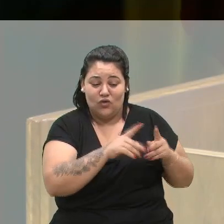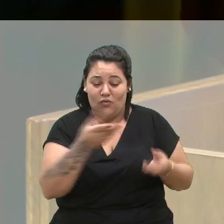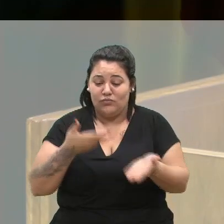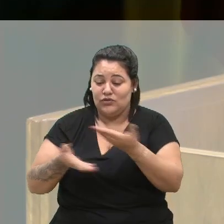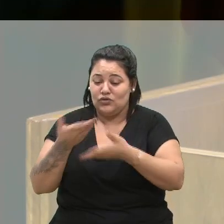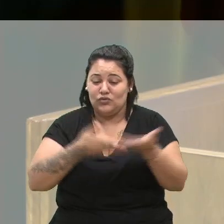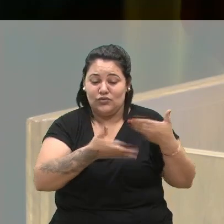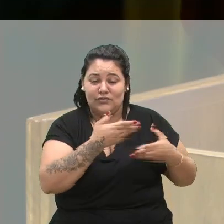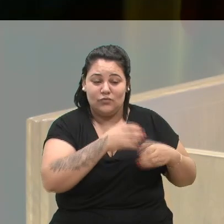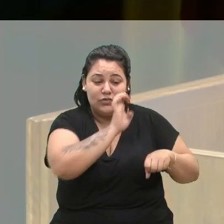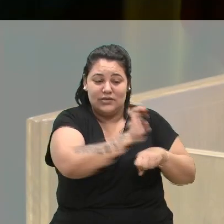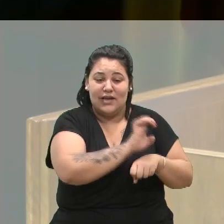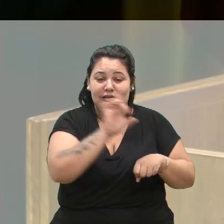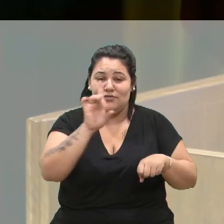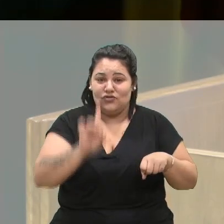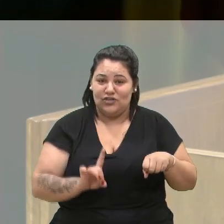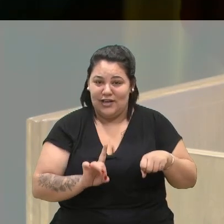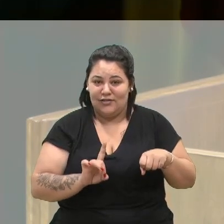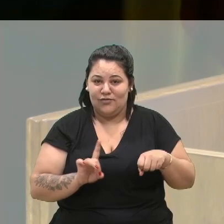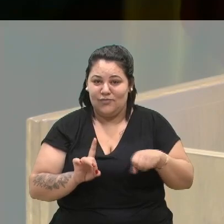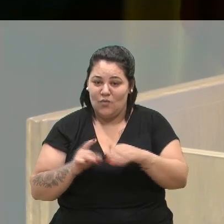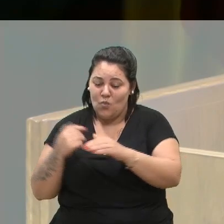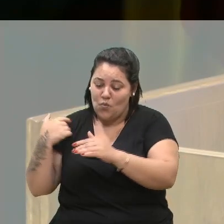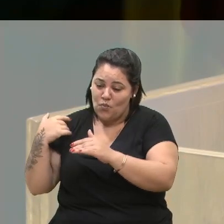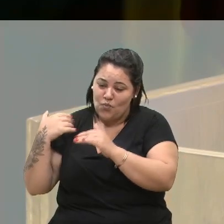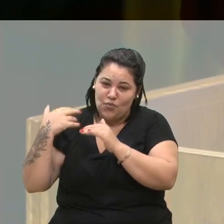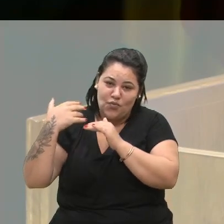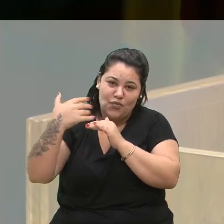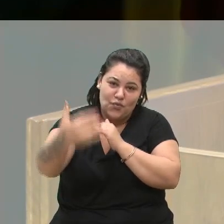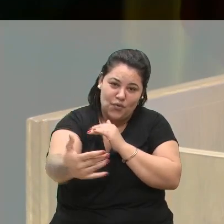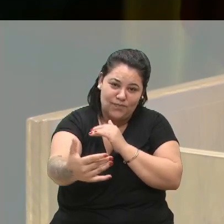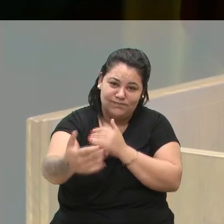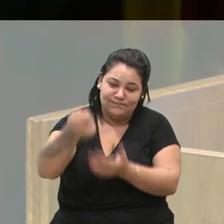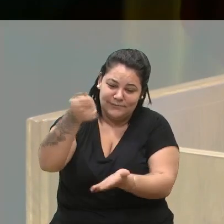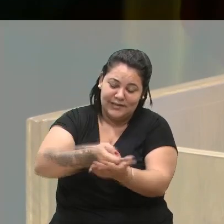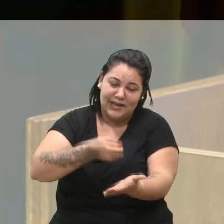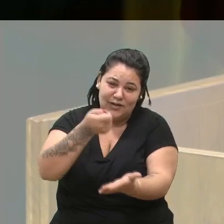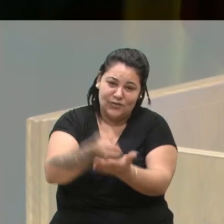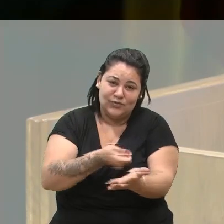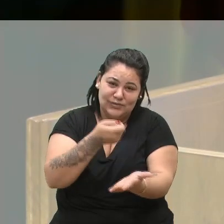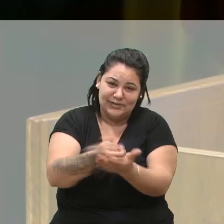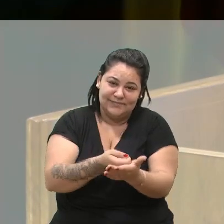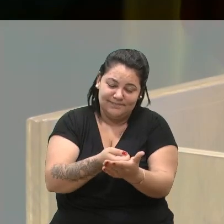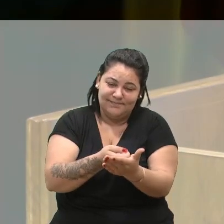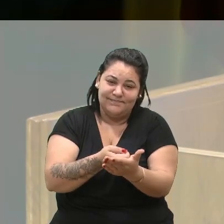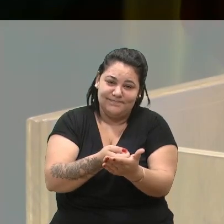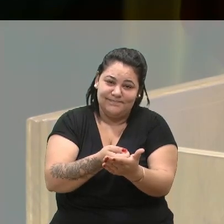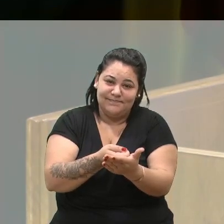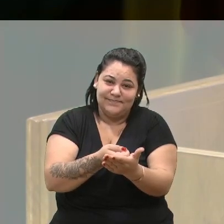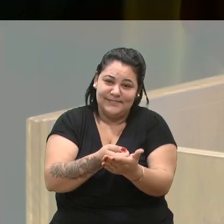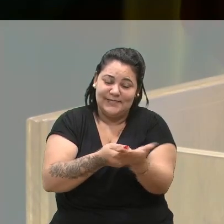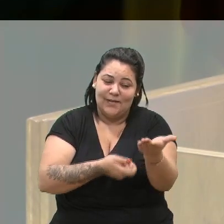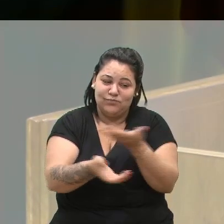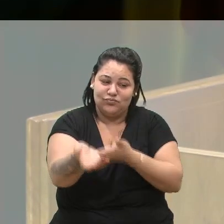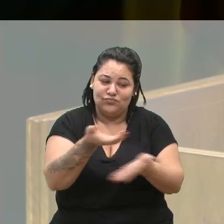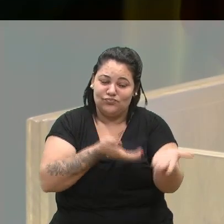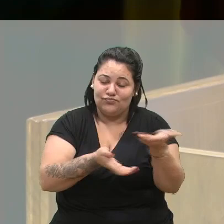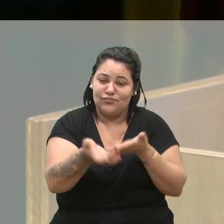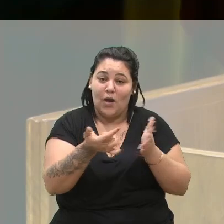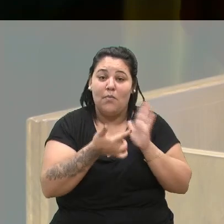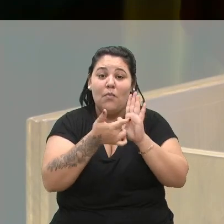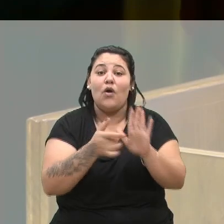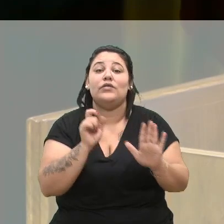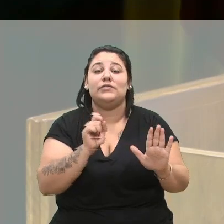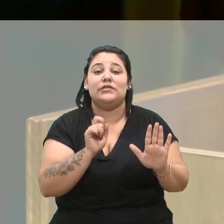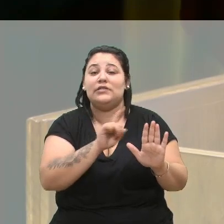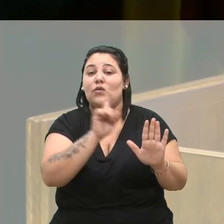Estado do Direito, ao longo dos anos, na sua luta, nas suas idas e vindas, tem demonstrado que não são